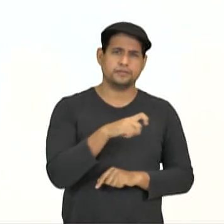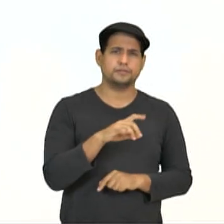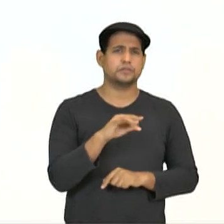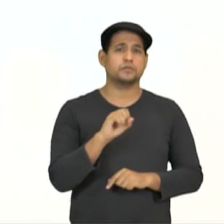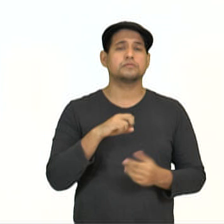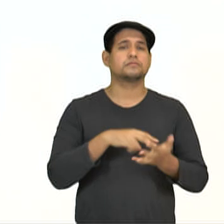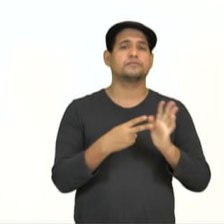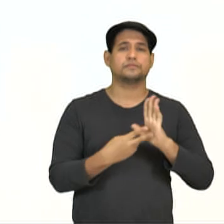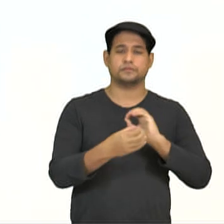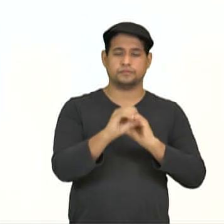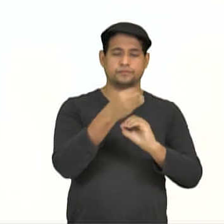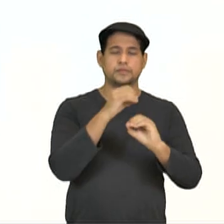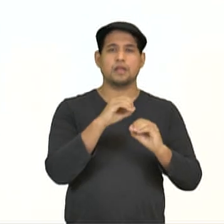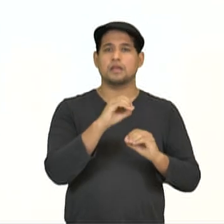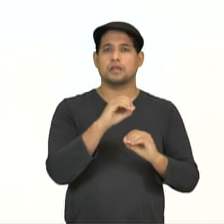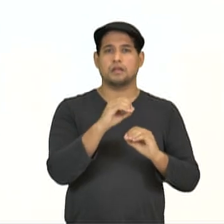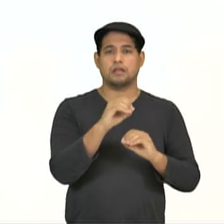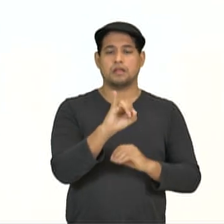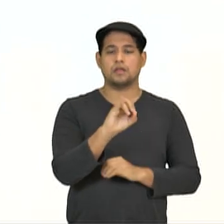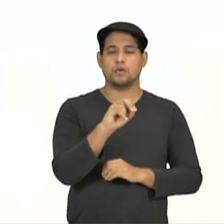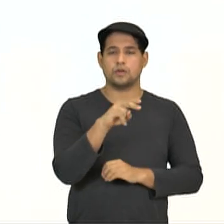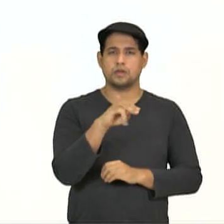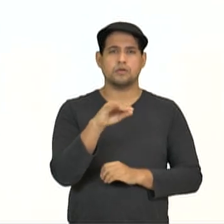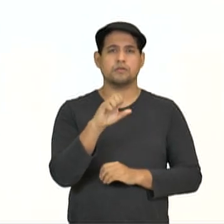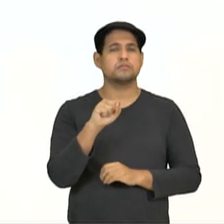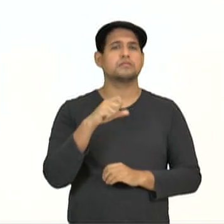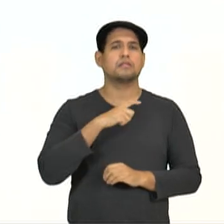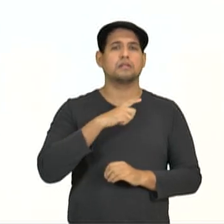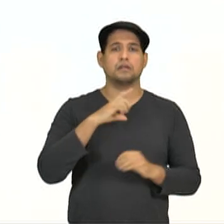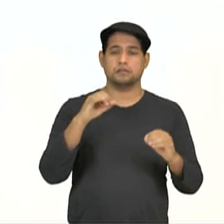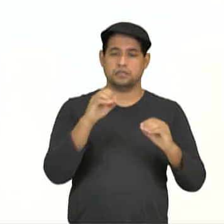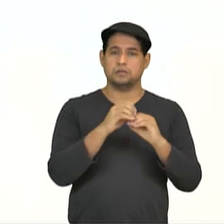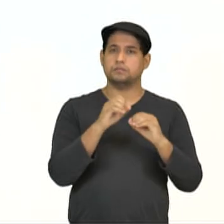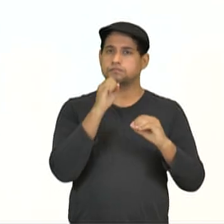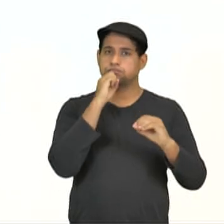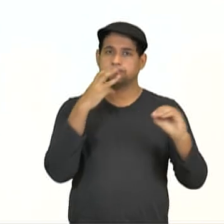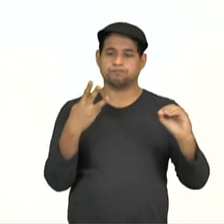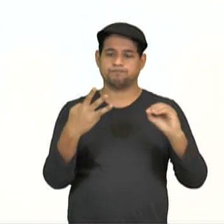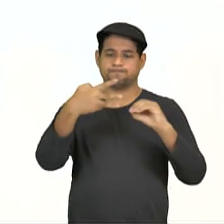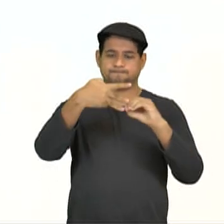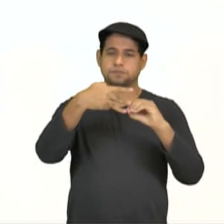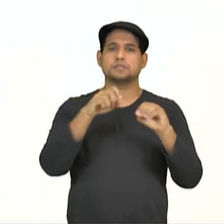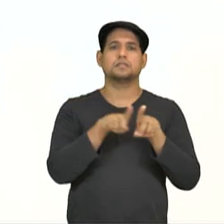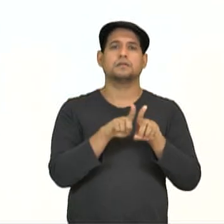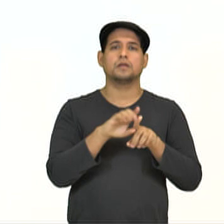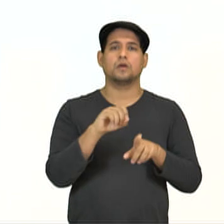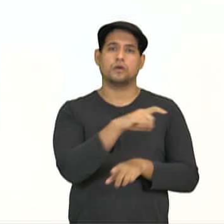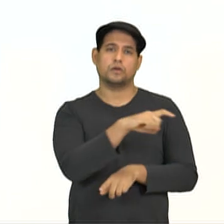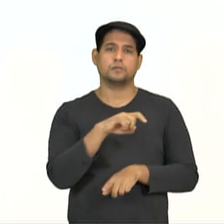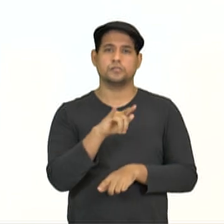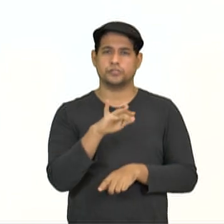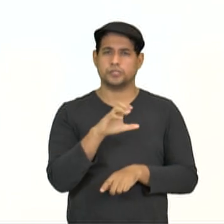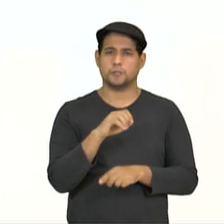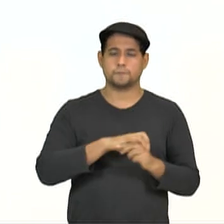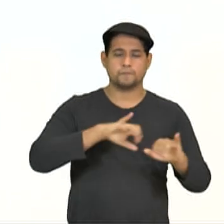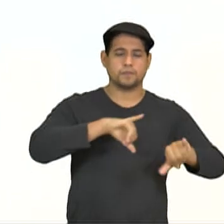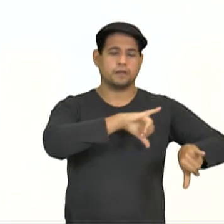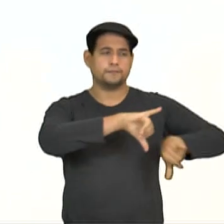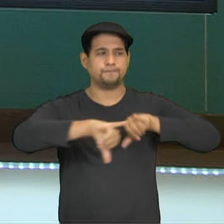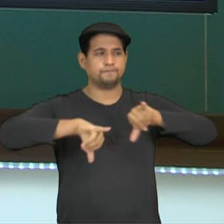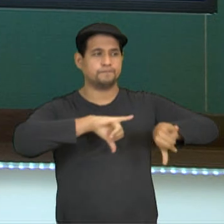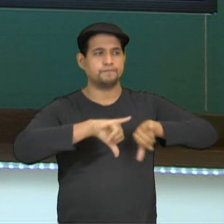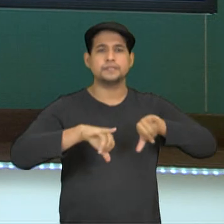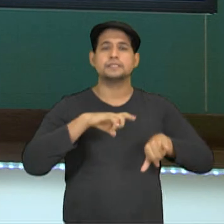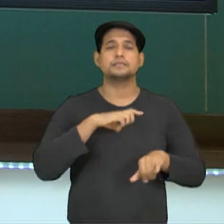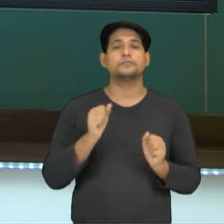são iônicos são aqueles que apresentam ligados ao oxigênio um elemento químico que é do grupo